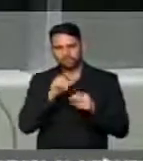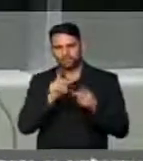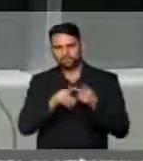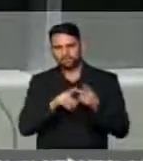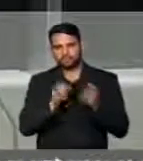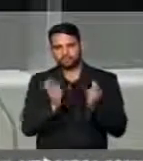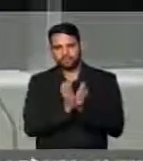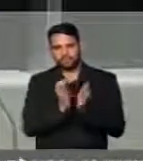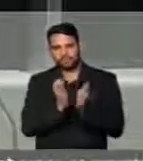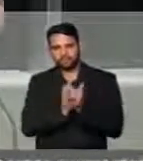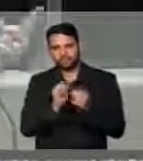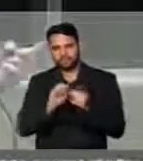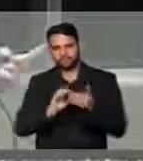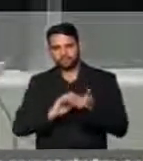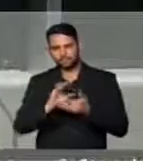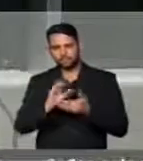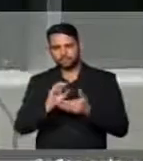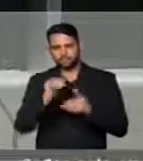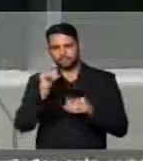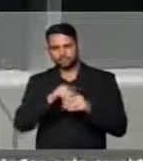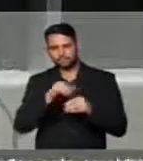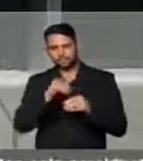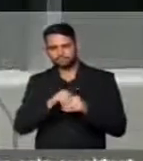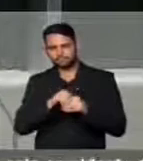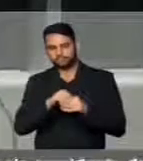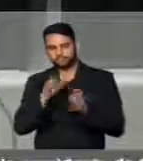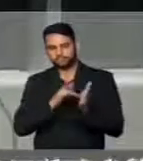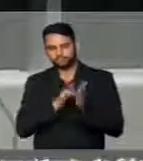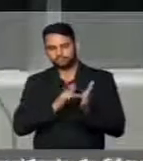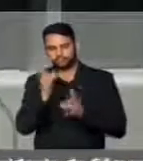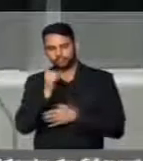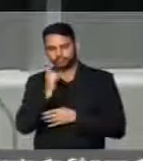O partido que aplicou o maior calote eleitoral da história desse país?